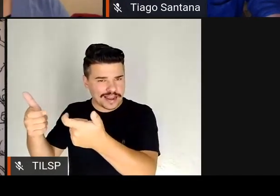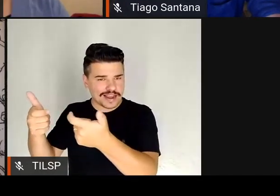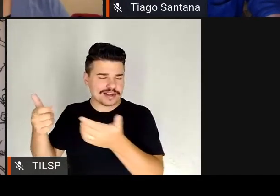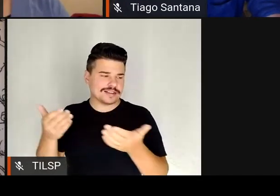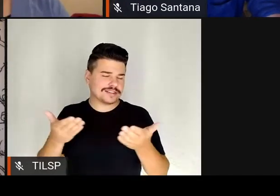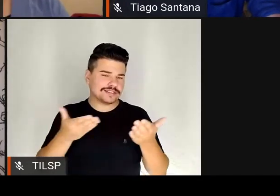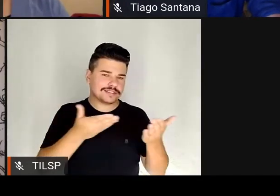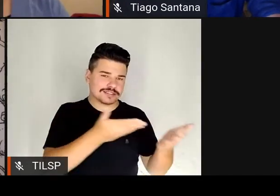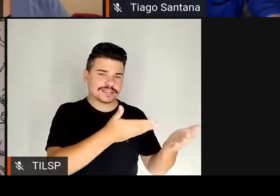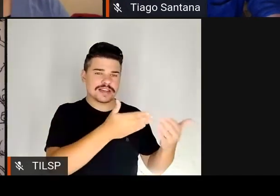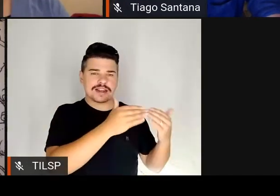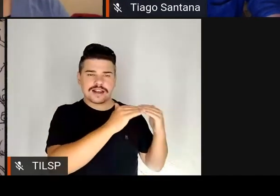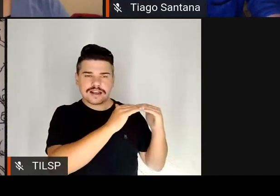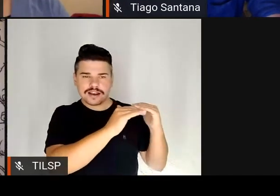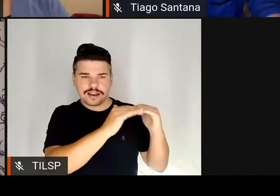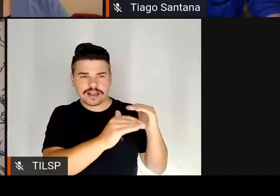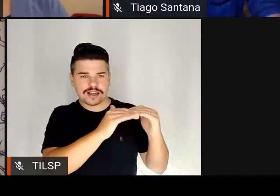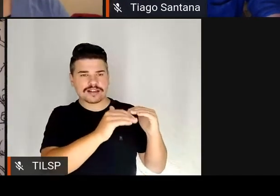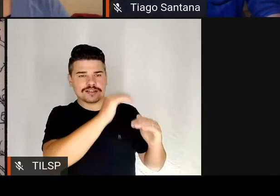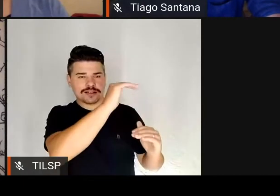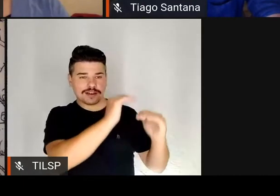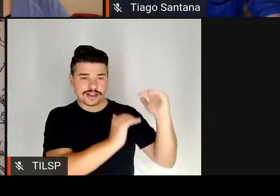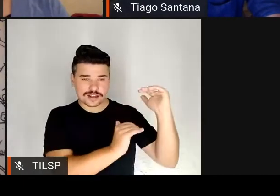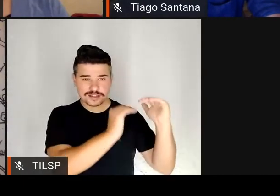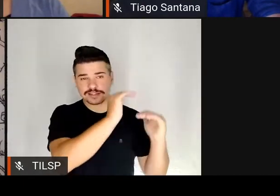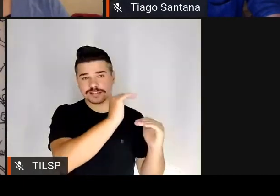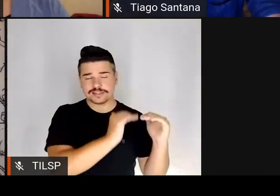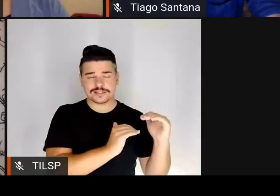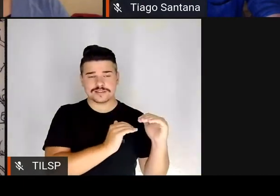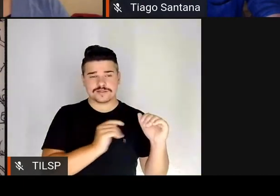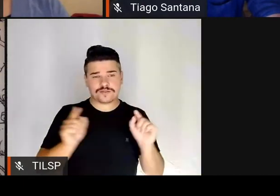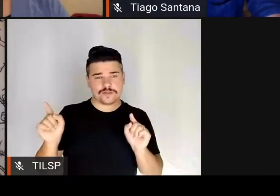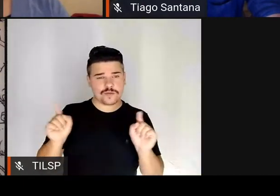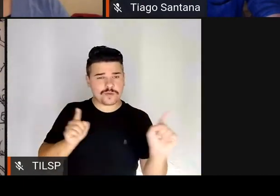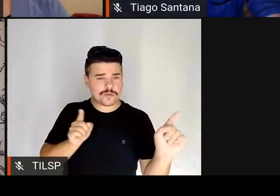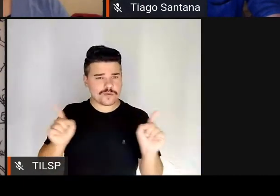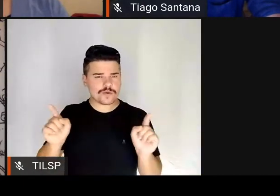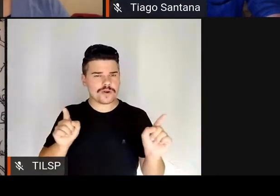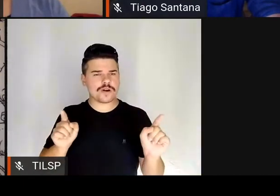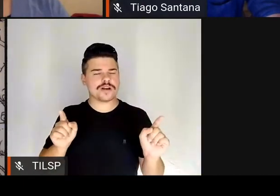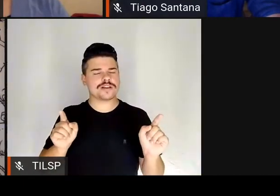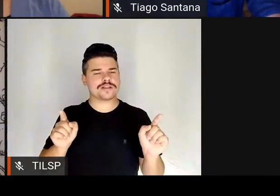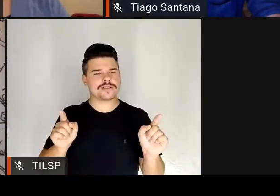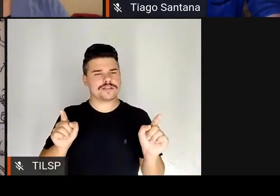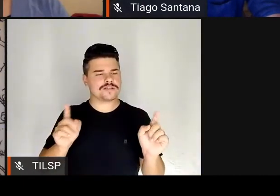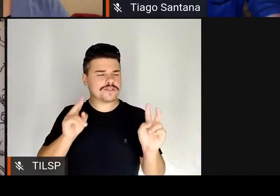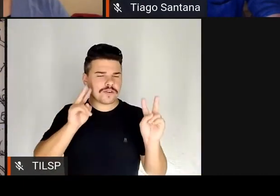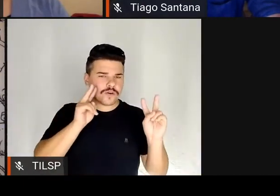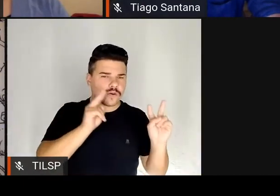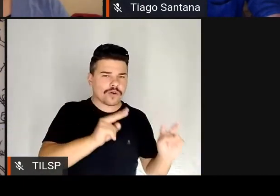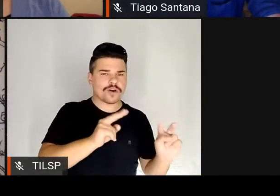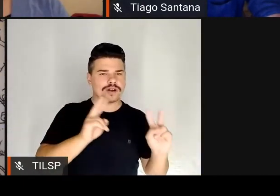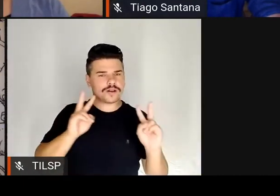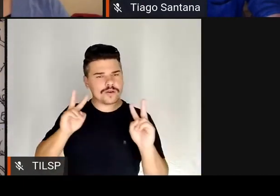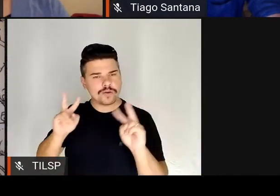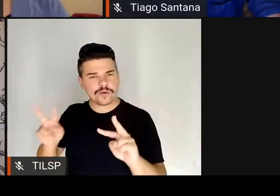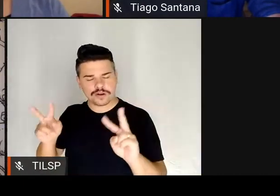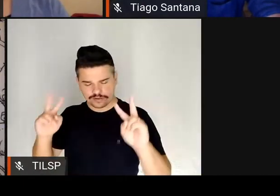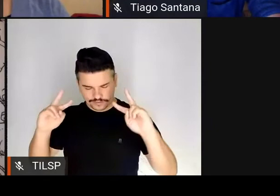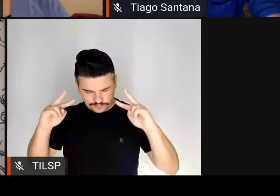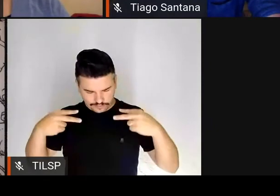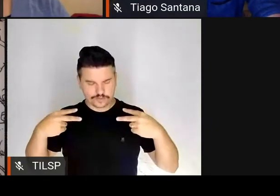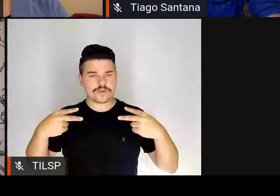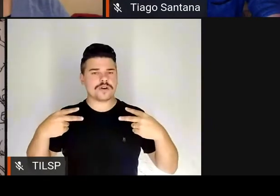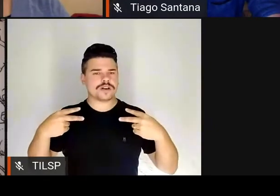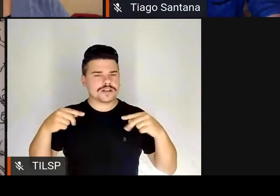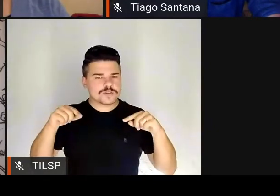no entre guerras de uma postura mais pacifista, né, e que olha, né, para os